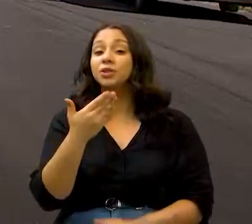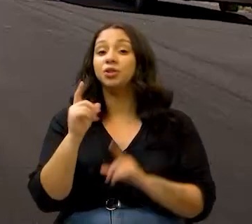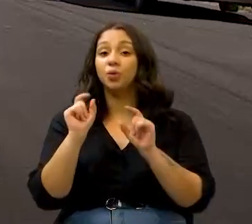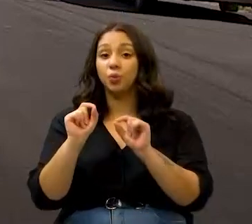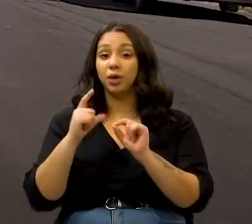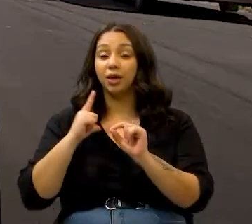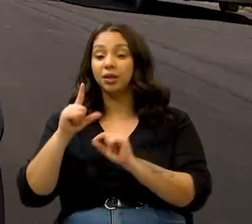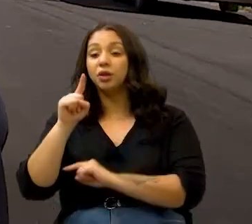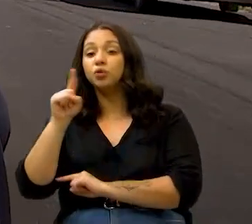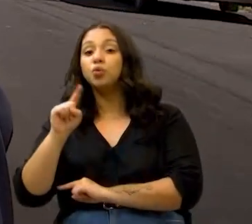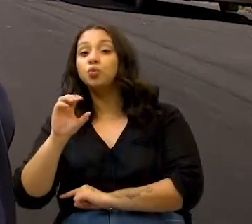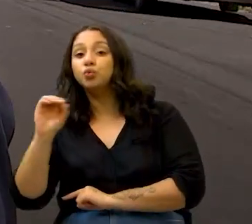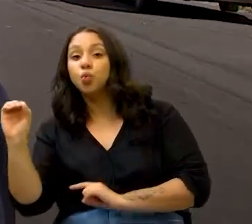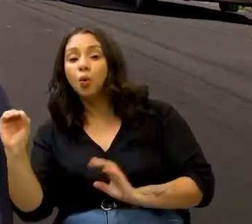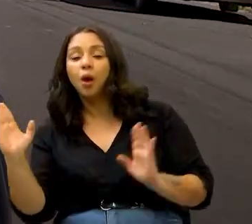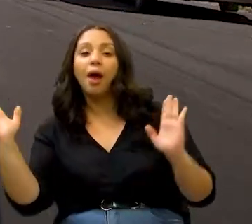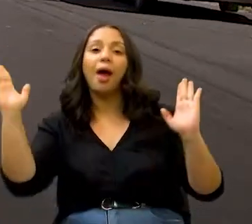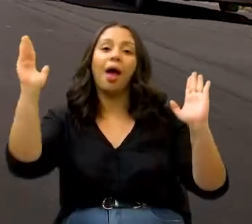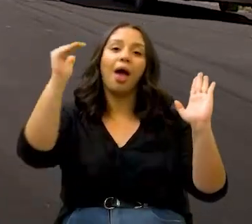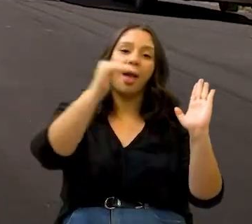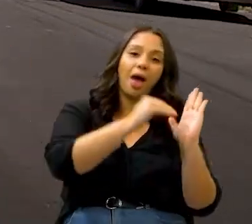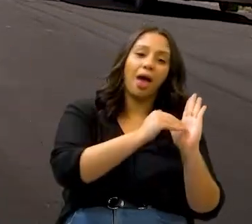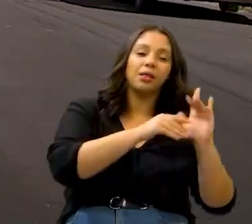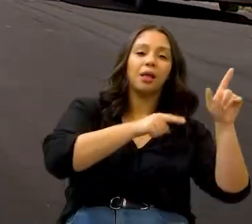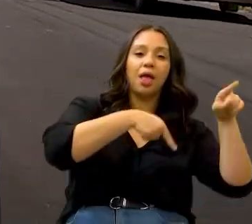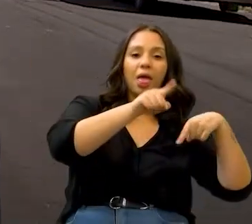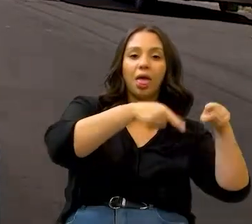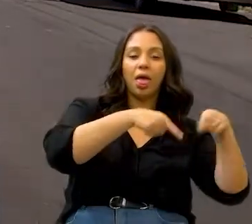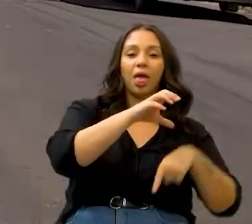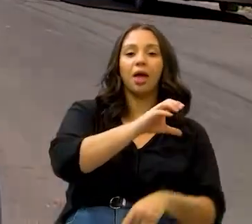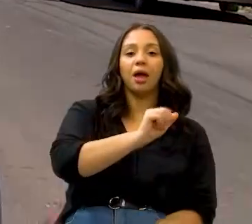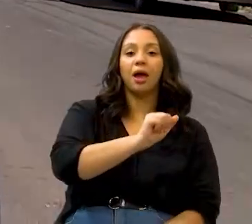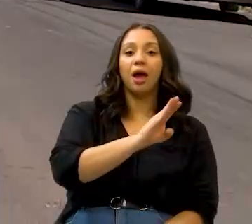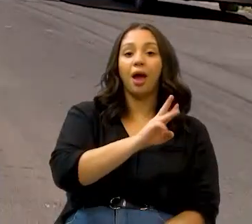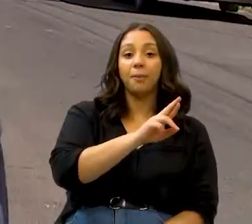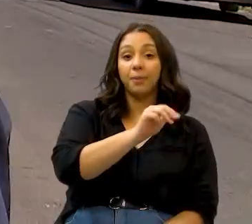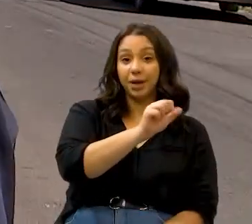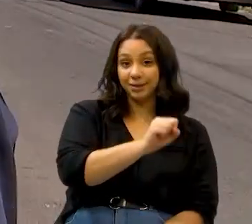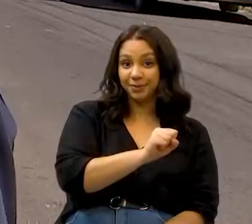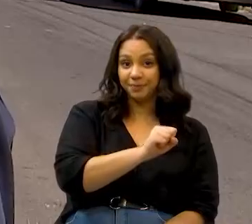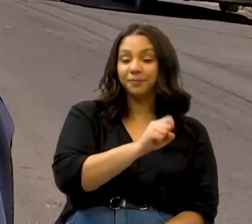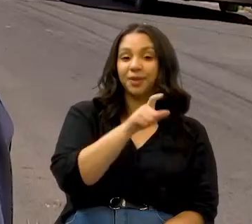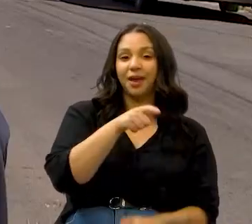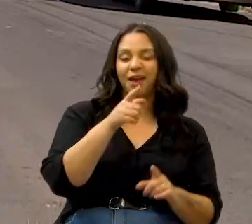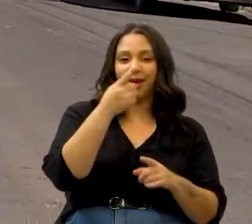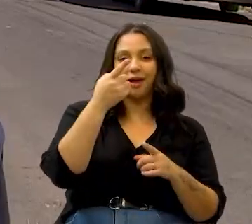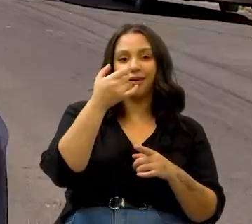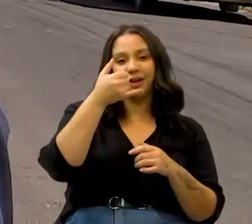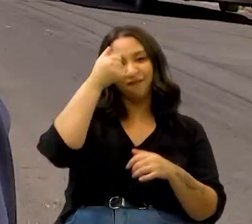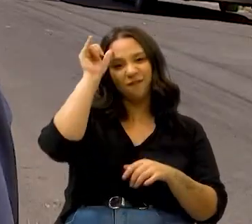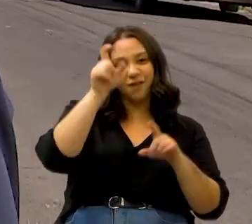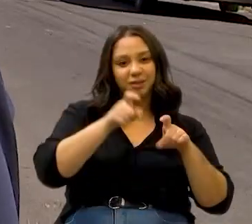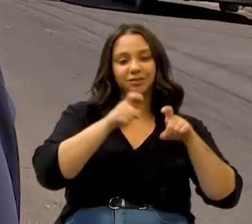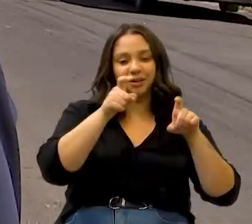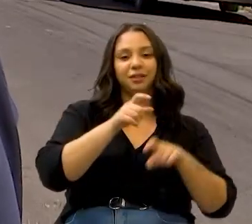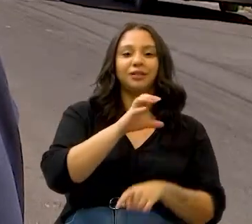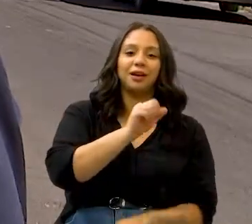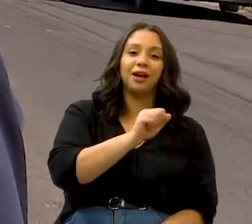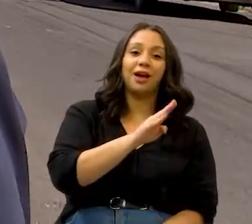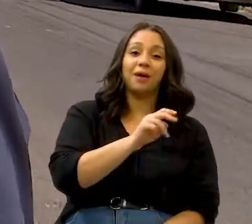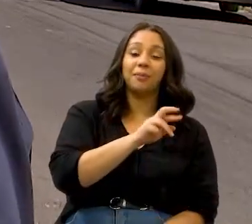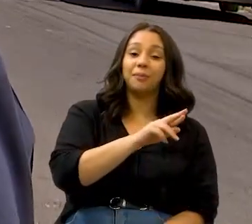meu pedido que começasse lá no parque ecológico e fosse até cabras Até final do asfalto lá em casa fazendo elas cabras